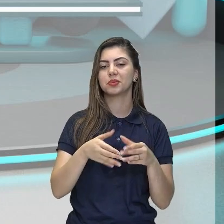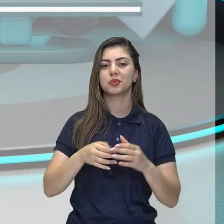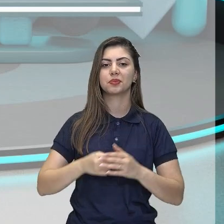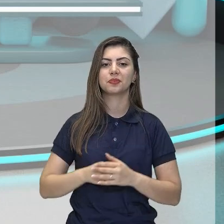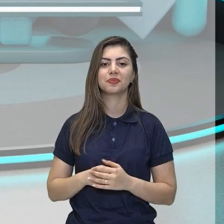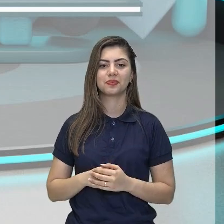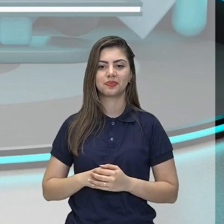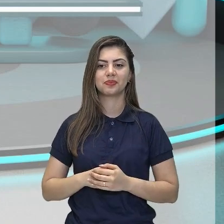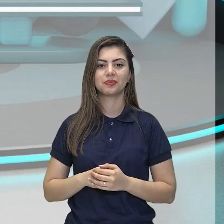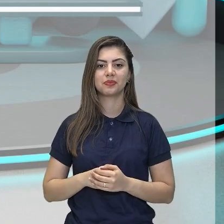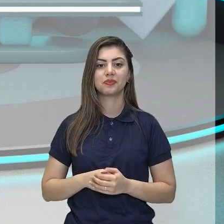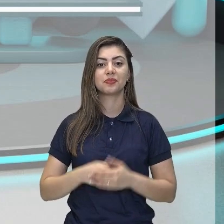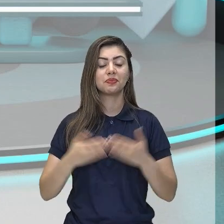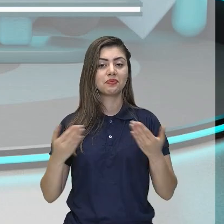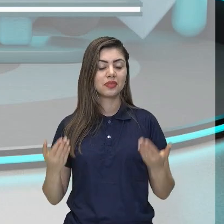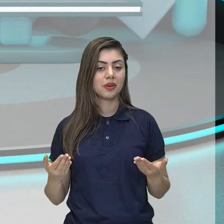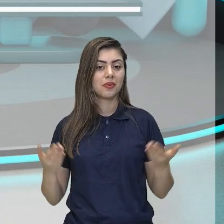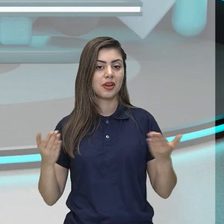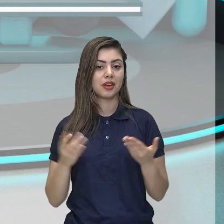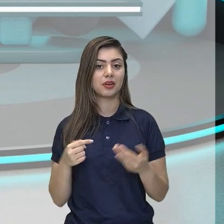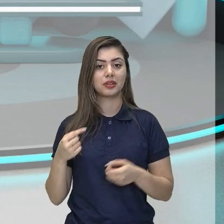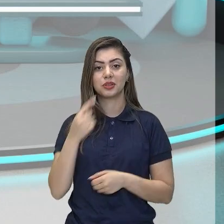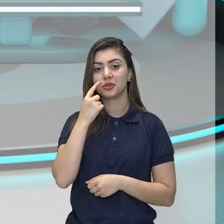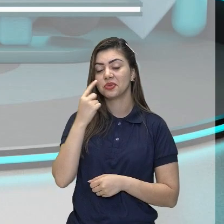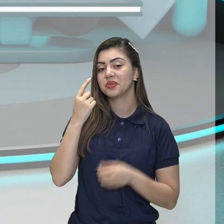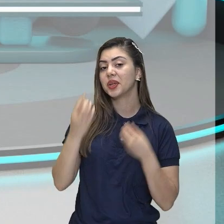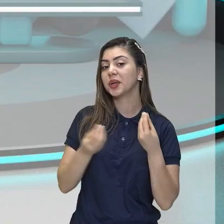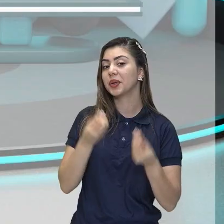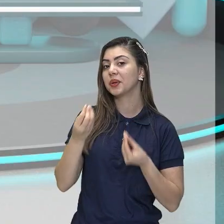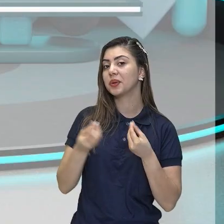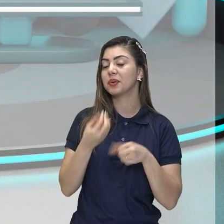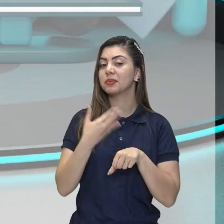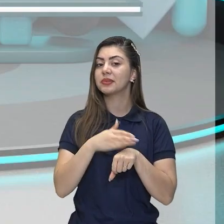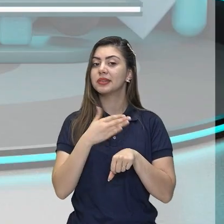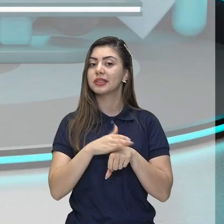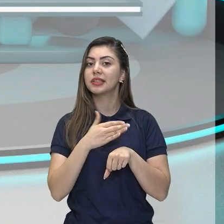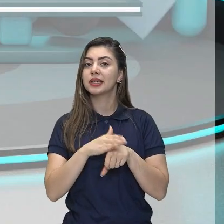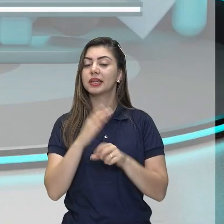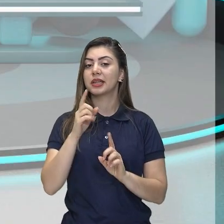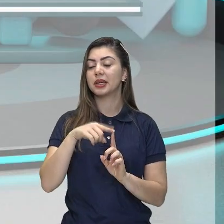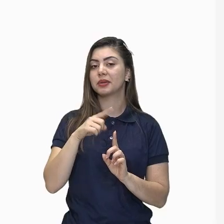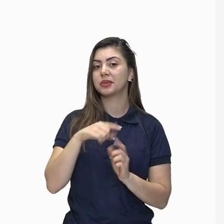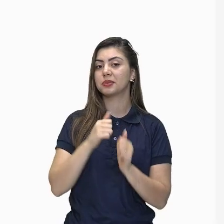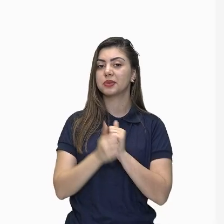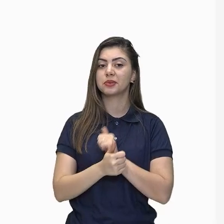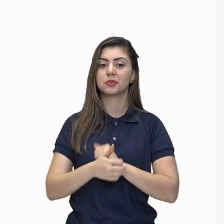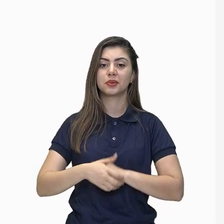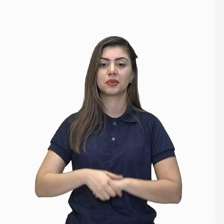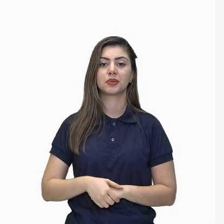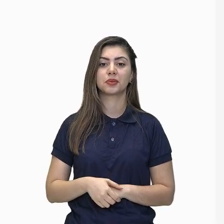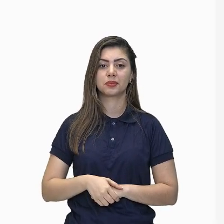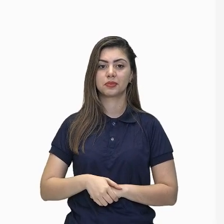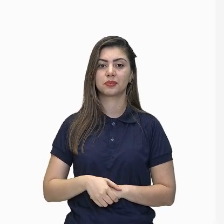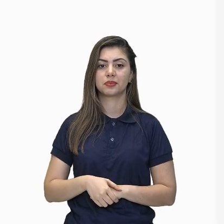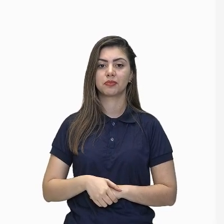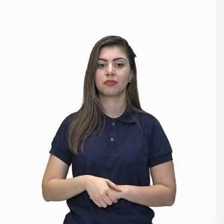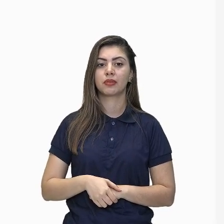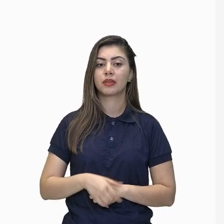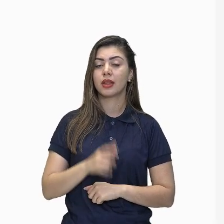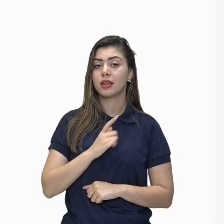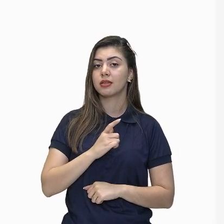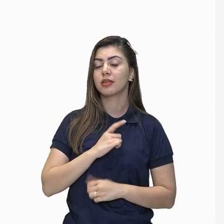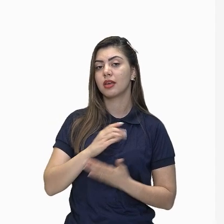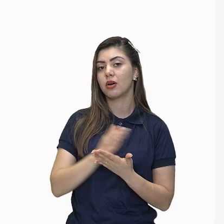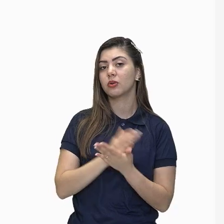Então é isso. Então agora vamos ver a vivência prática como recursos disponíveis. Mesmo com